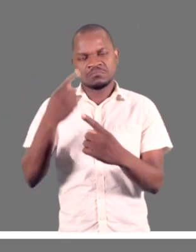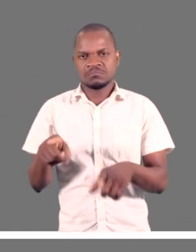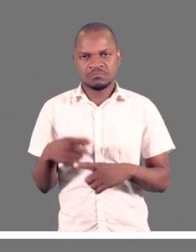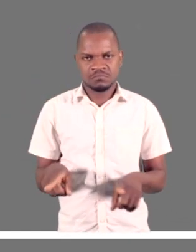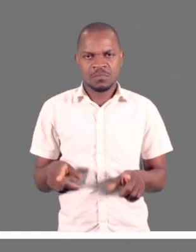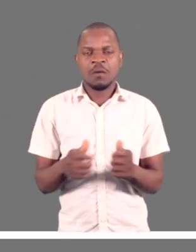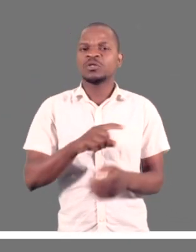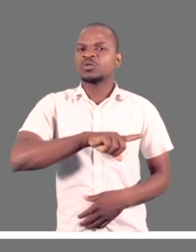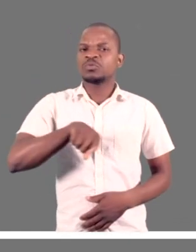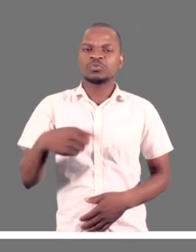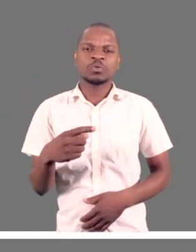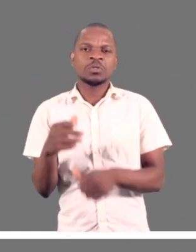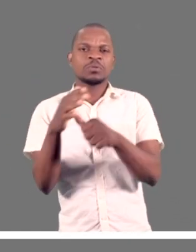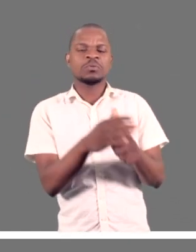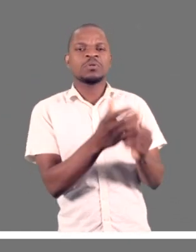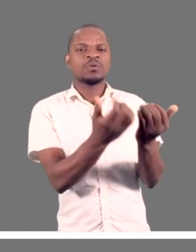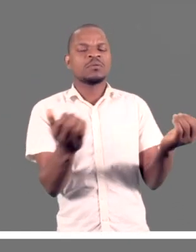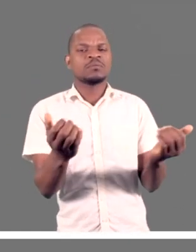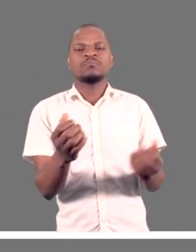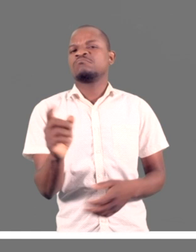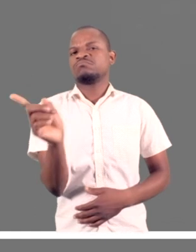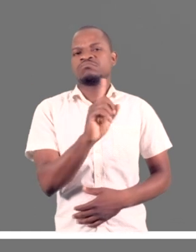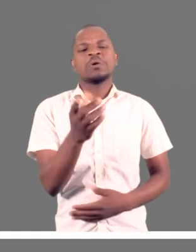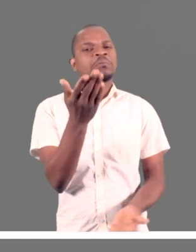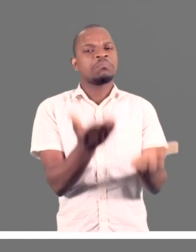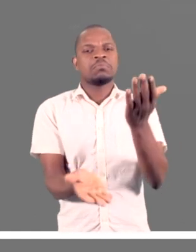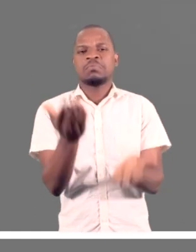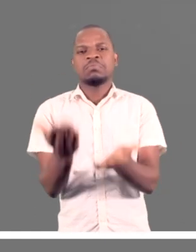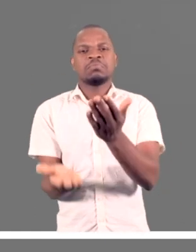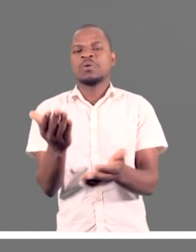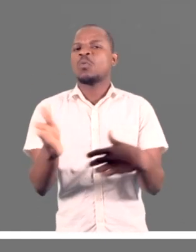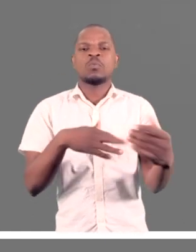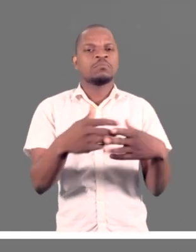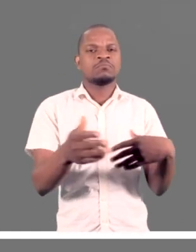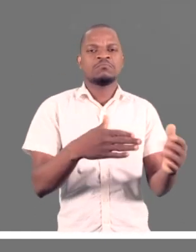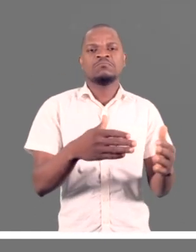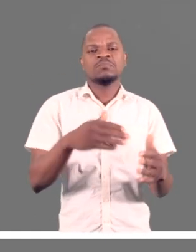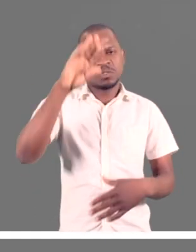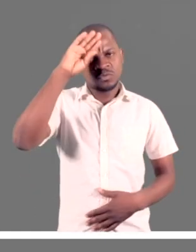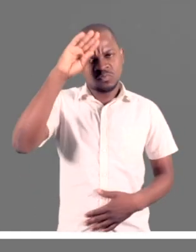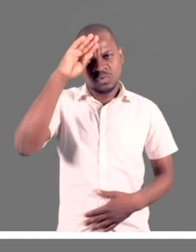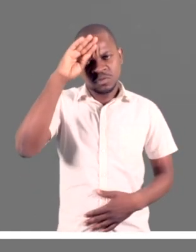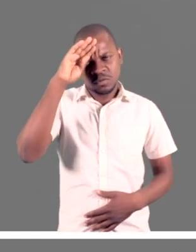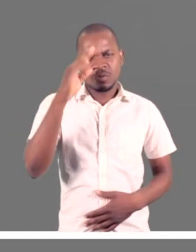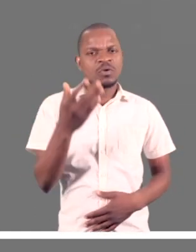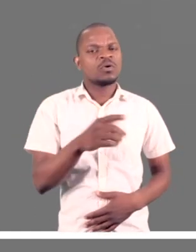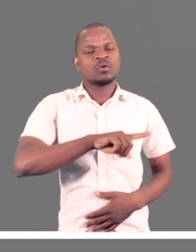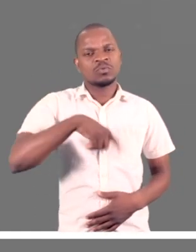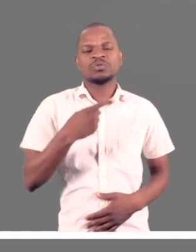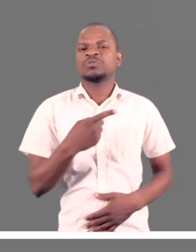a explosão independente do mesmo tipo de doença que a criança